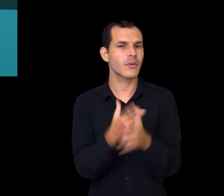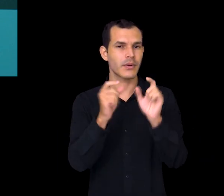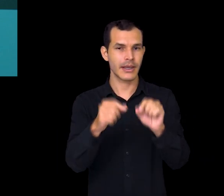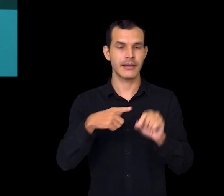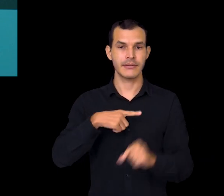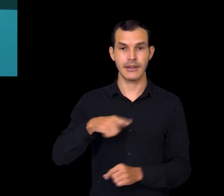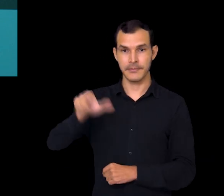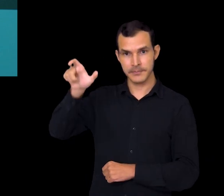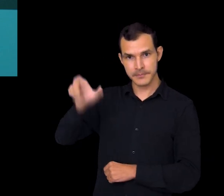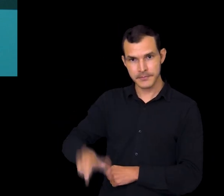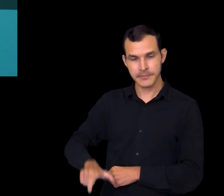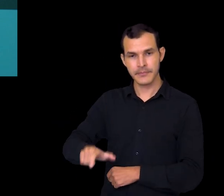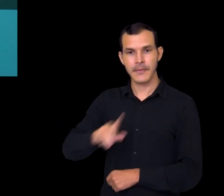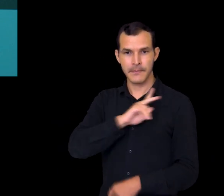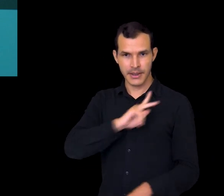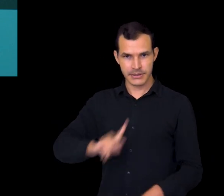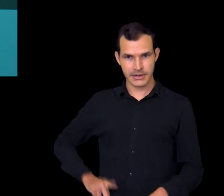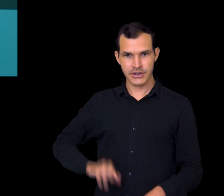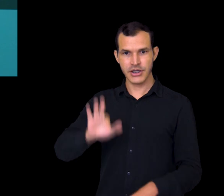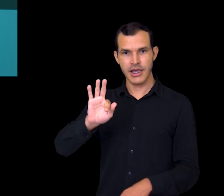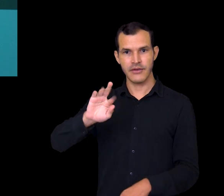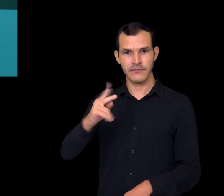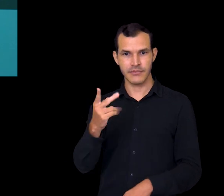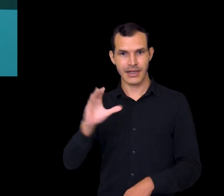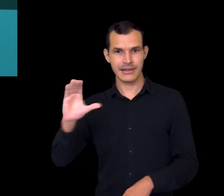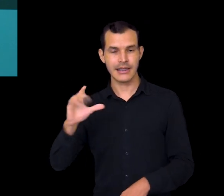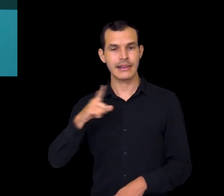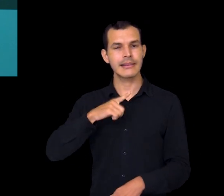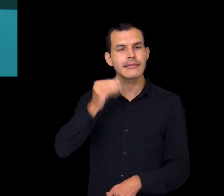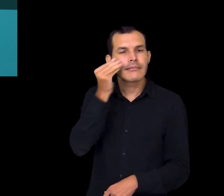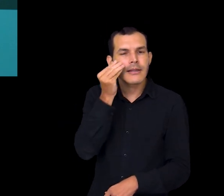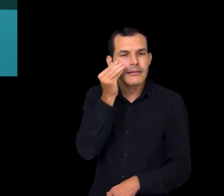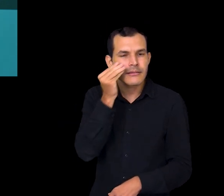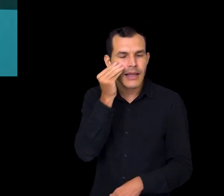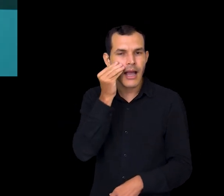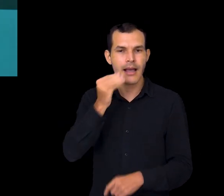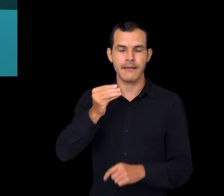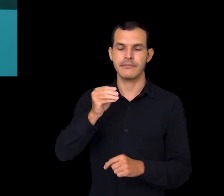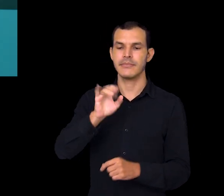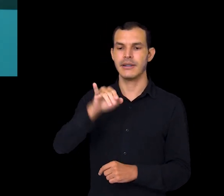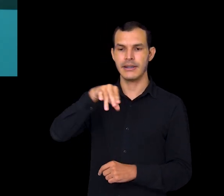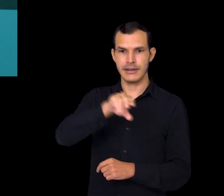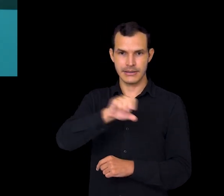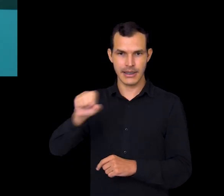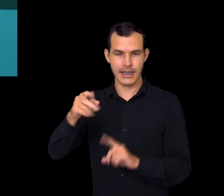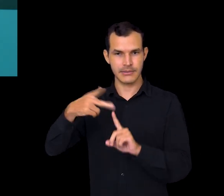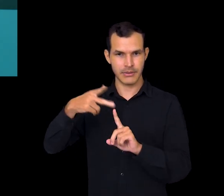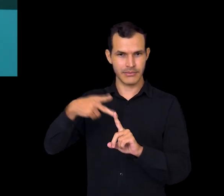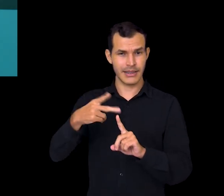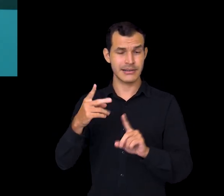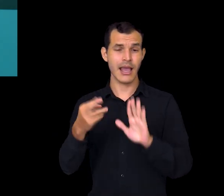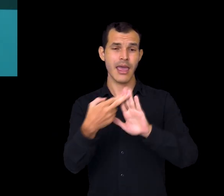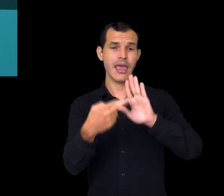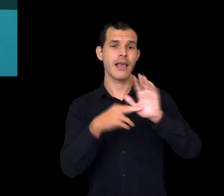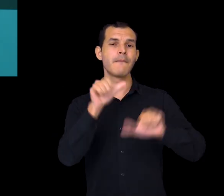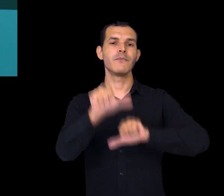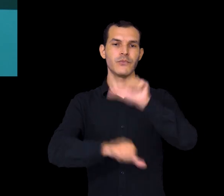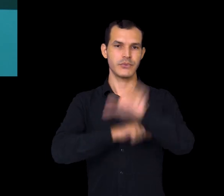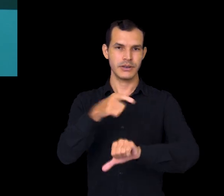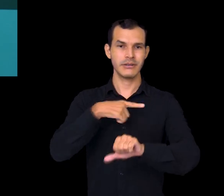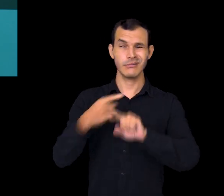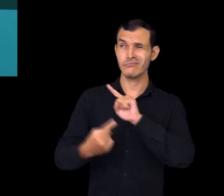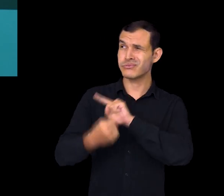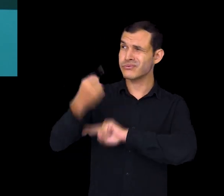Henrique Cardoso, houve uma tentativa de mudar as regras da Previdência e tal, que era uma coisa que vem desde lá de Getúlio Vargas. E era preciso